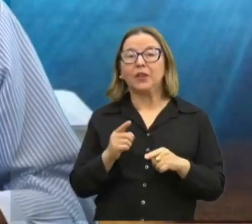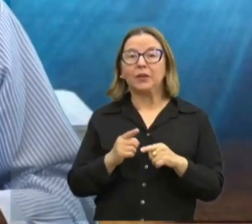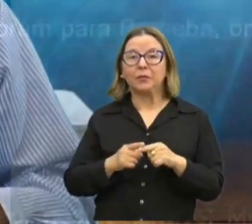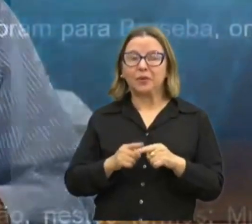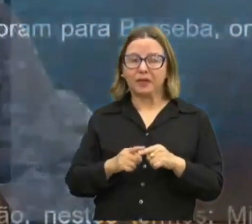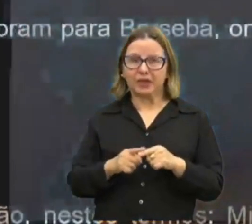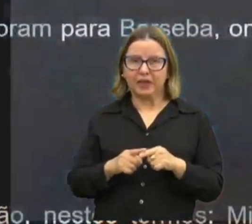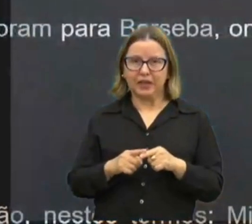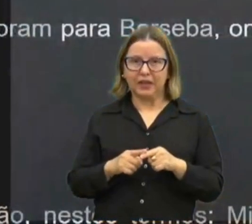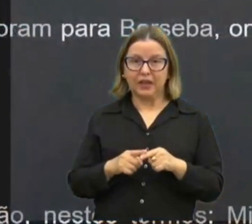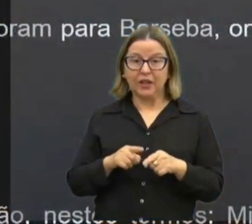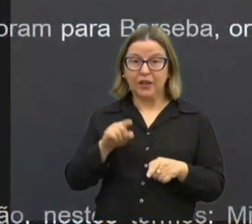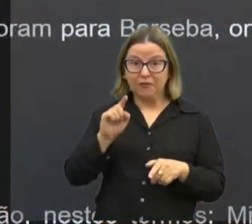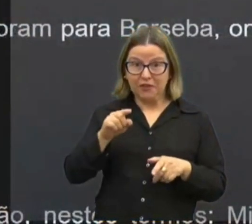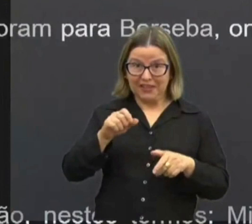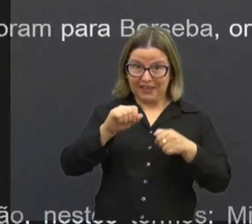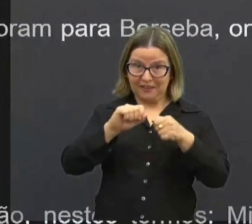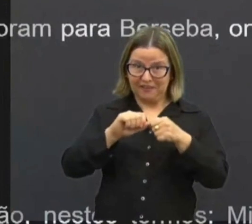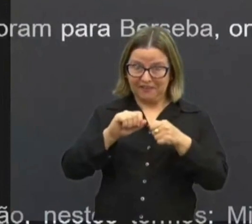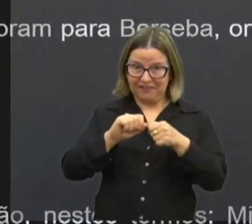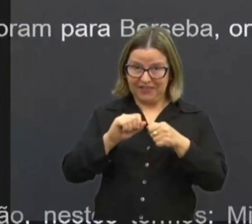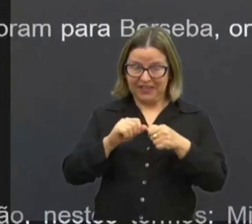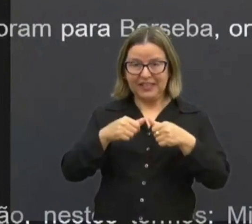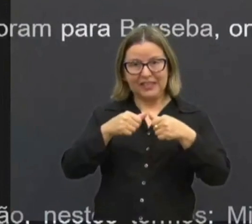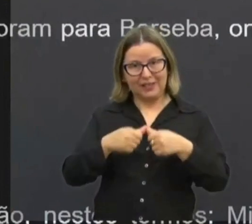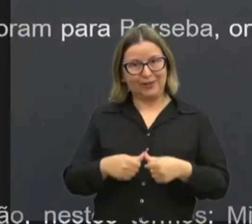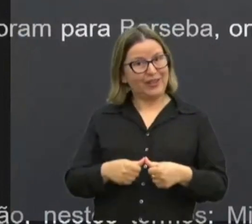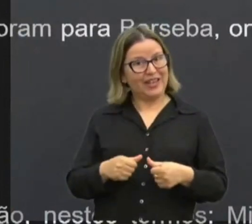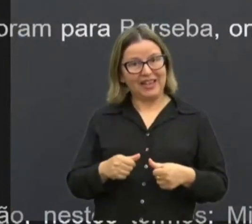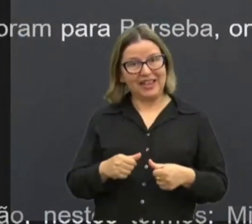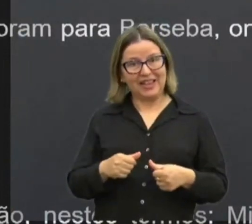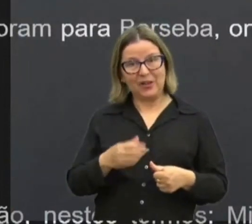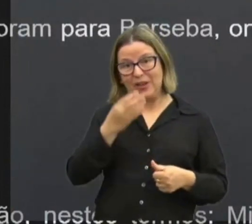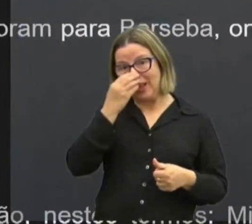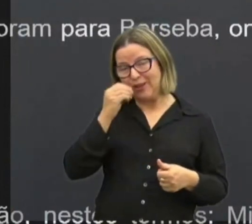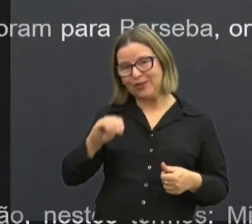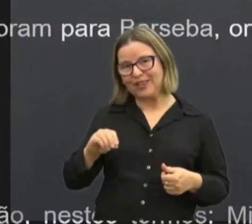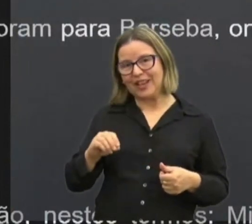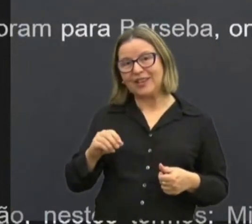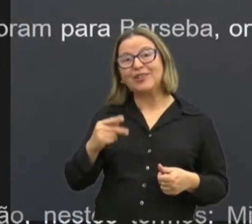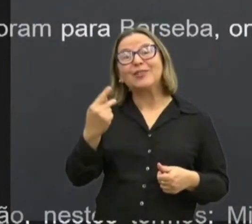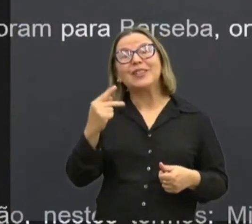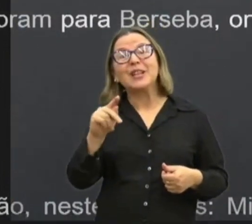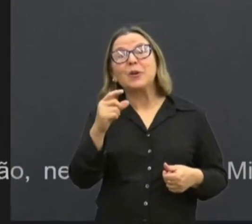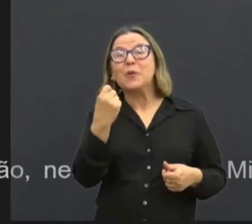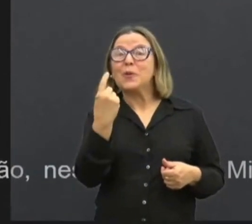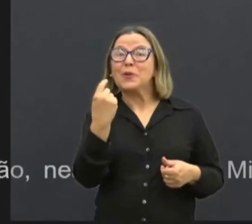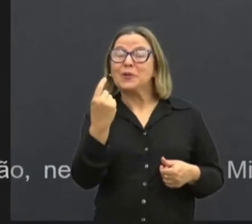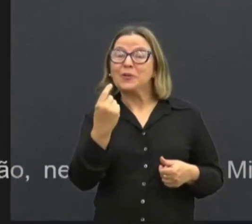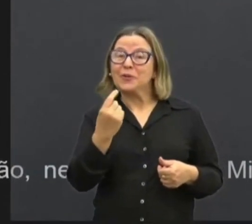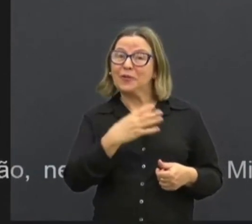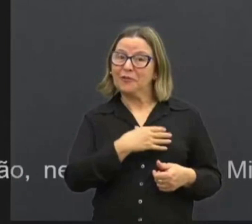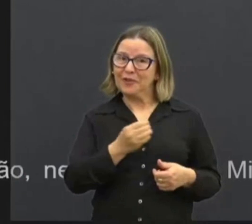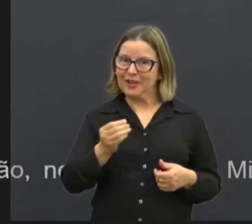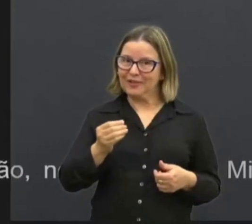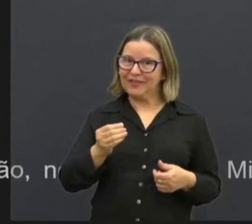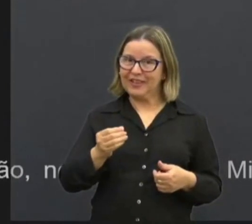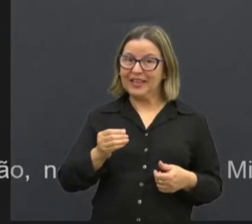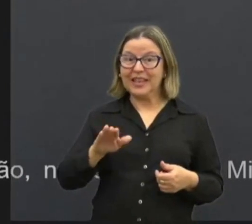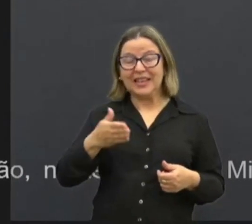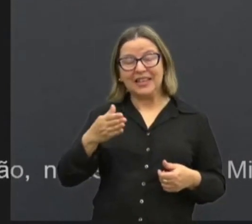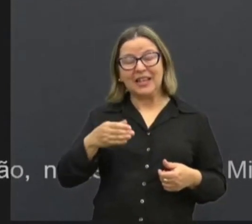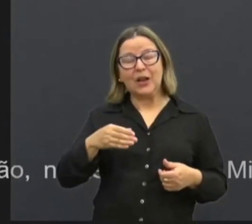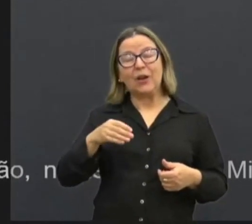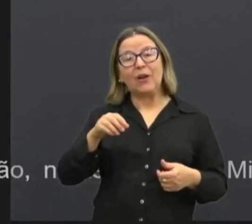me negaste o teu único filho, que deveras te abençoarei e certamente multiplicarei a tua